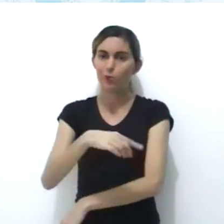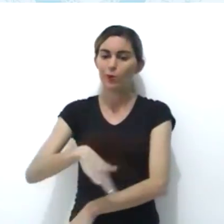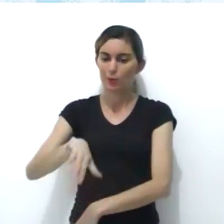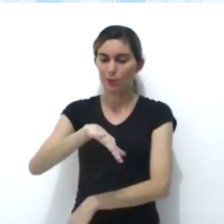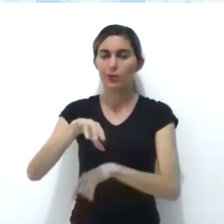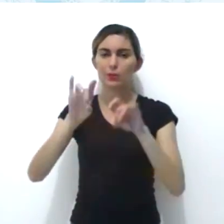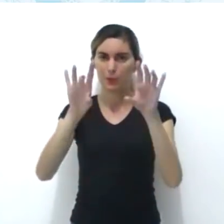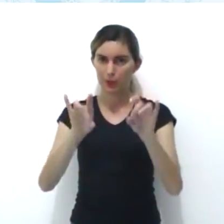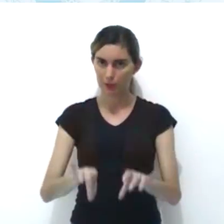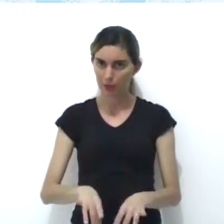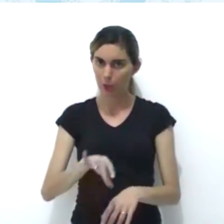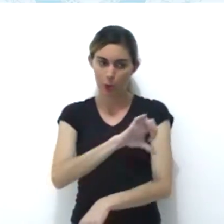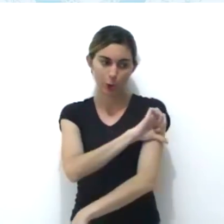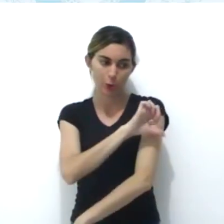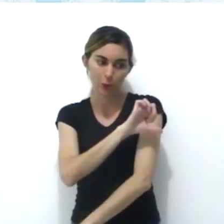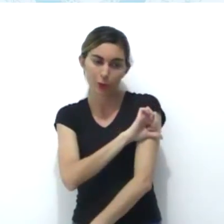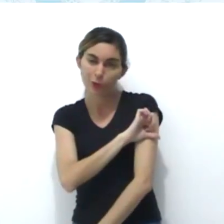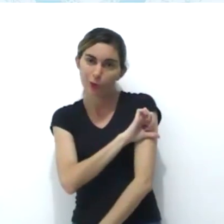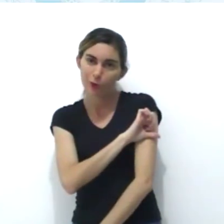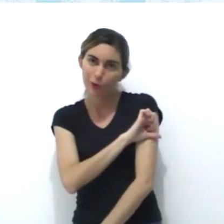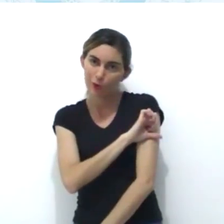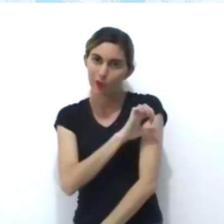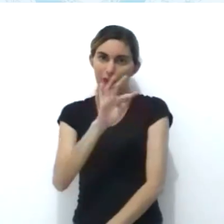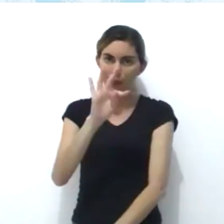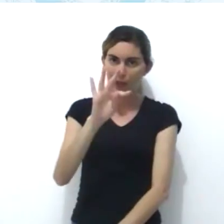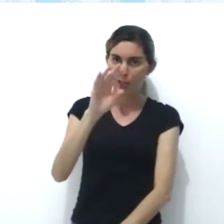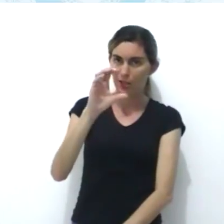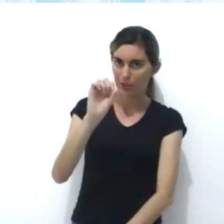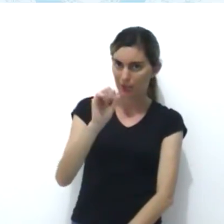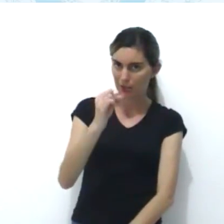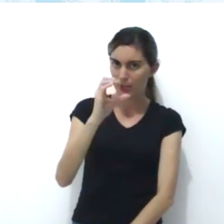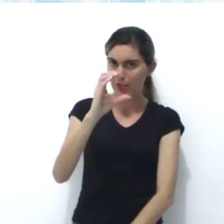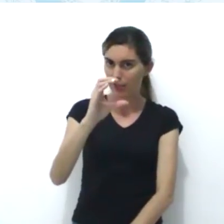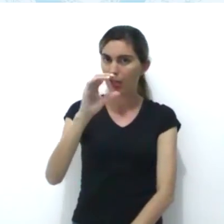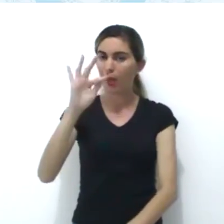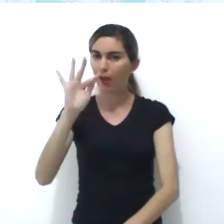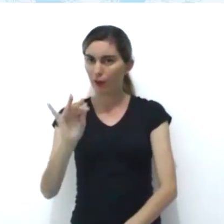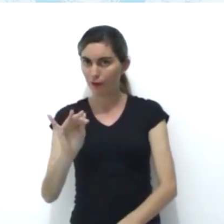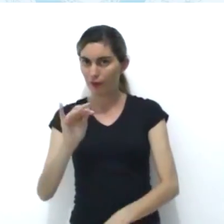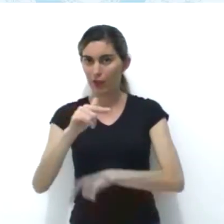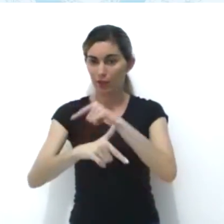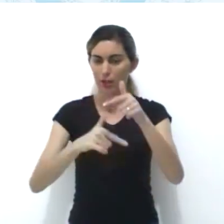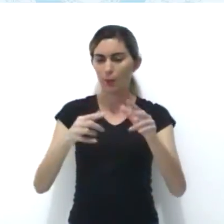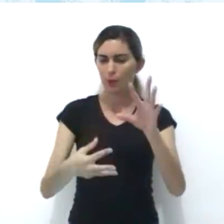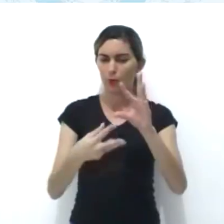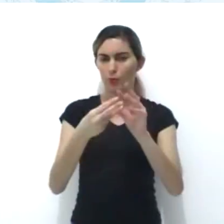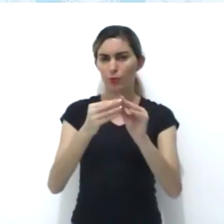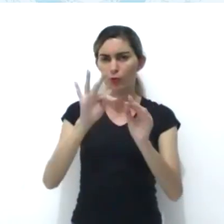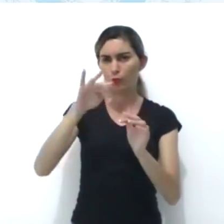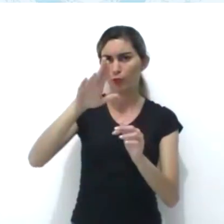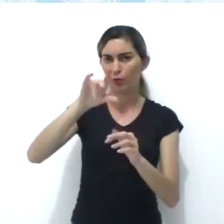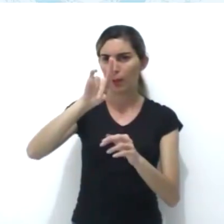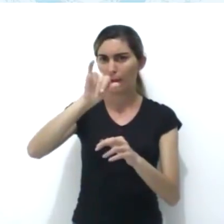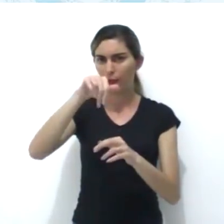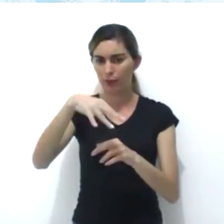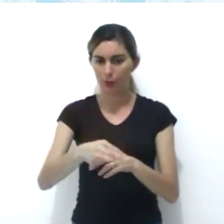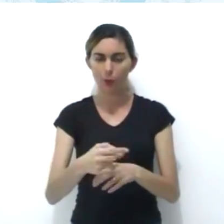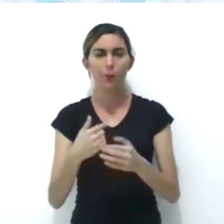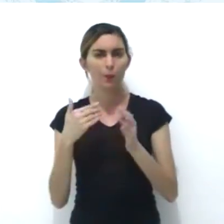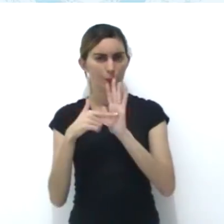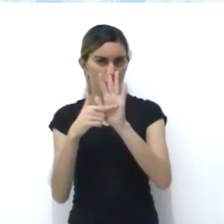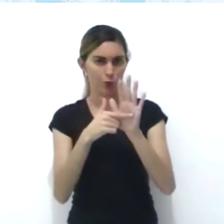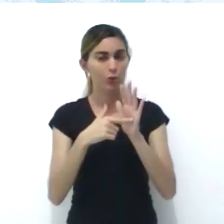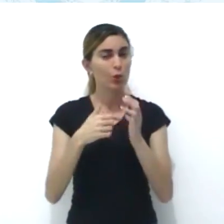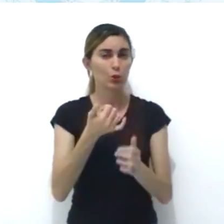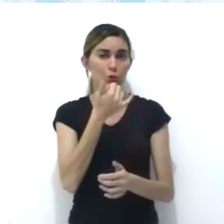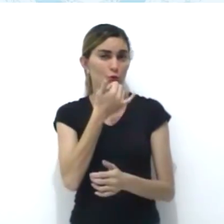fundamental, especialmente, viu, 9º ano, os TCFs, né, o trabalho de conclusão do fundamental, tem se mostrado,